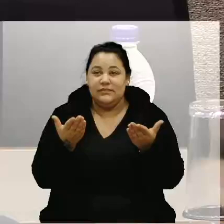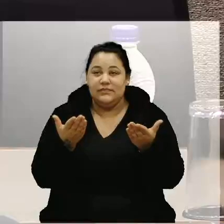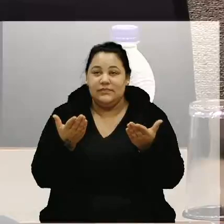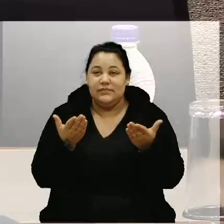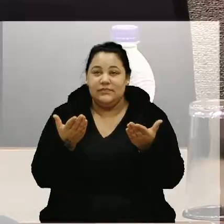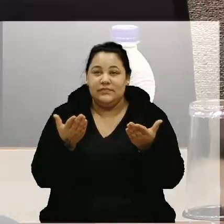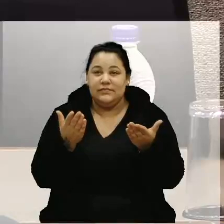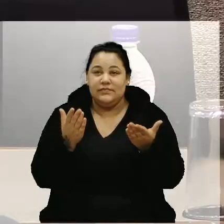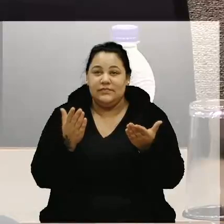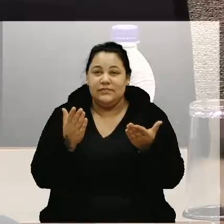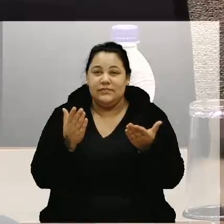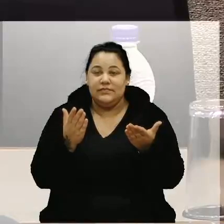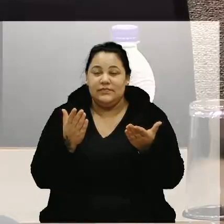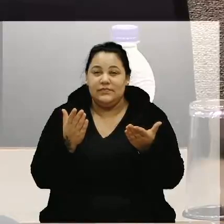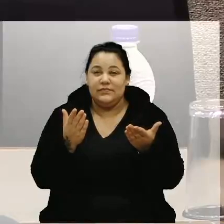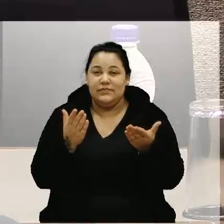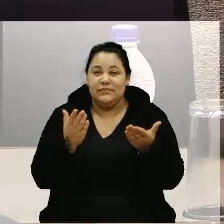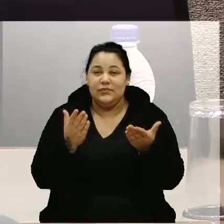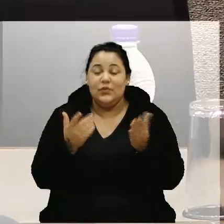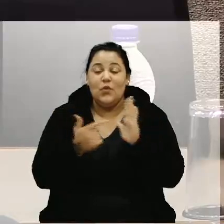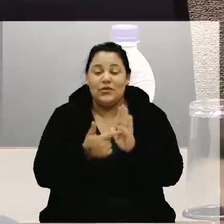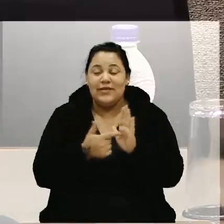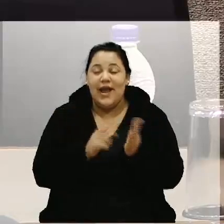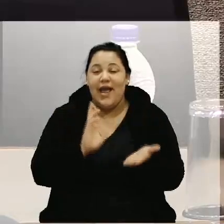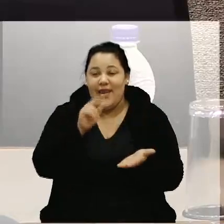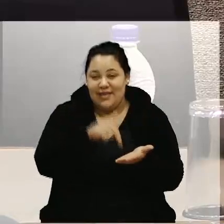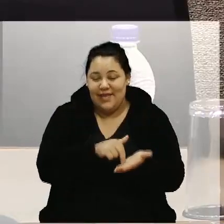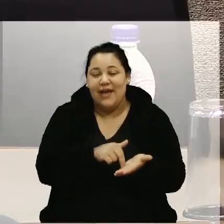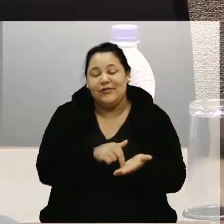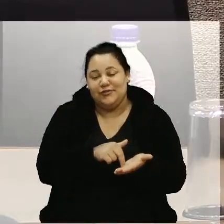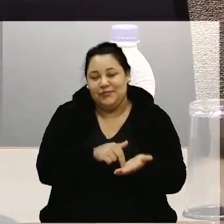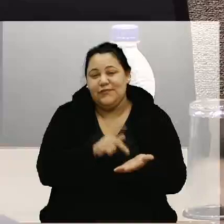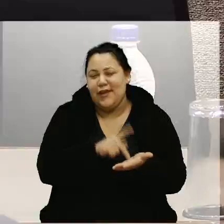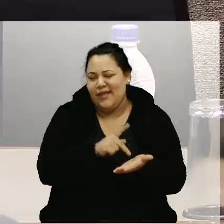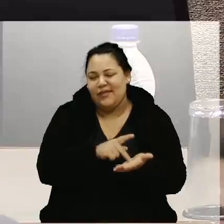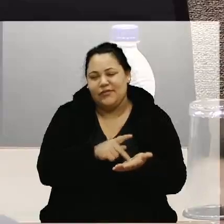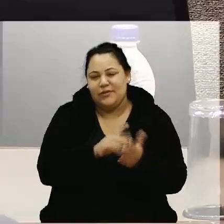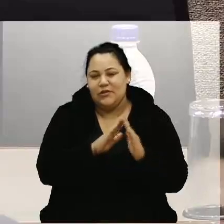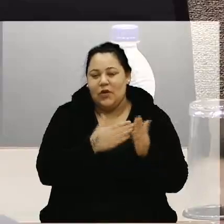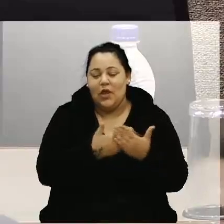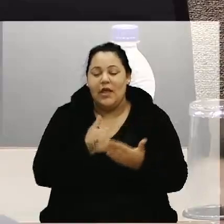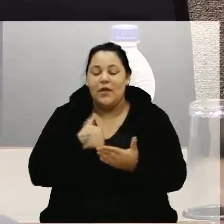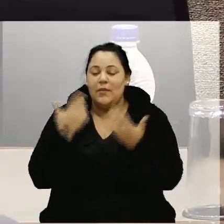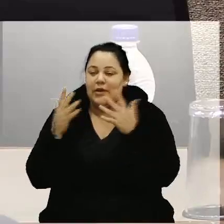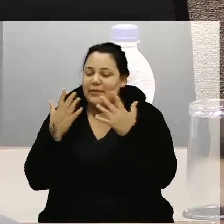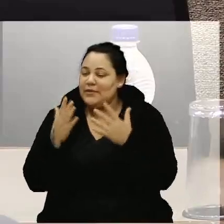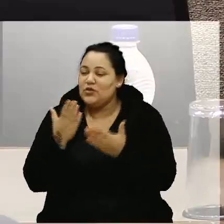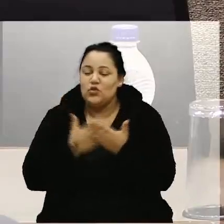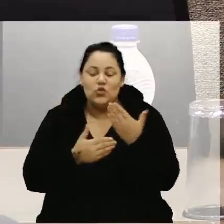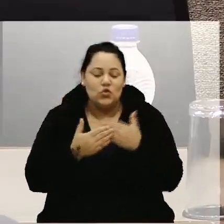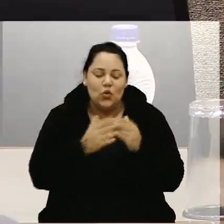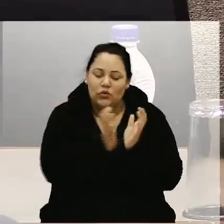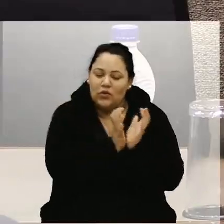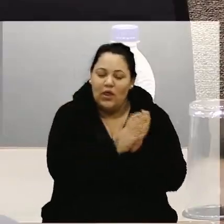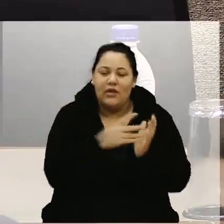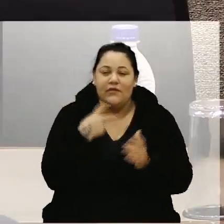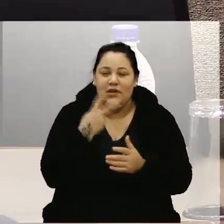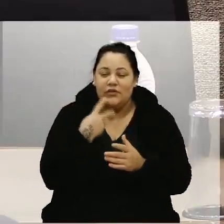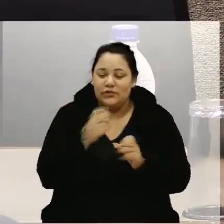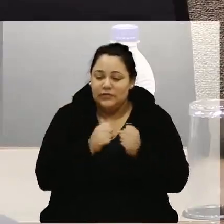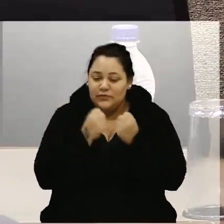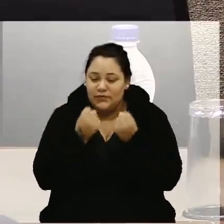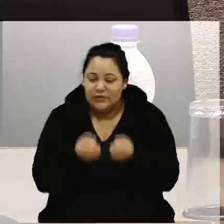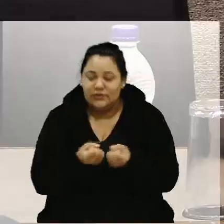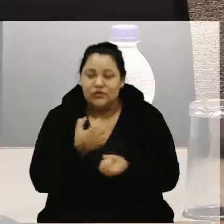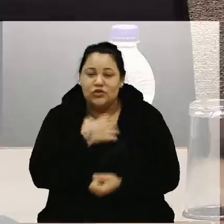escola. E eu também parabenizo todos os colegas aqui que estão se empenhando, cada um aonde pode, do jeito que pode, da